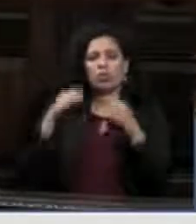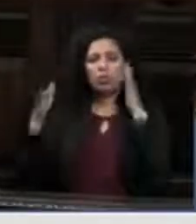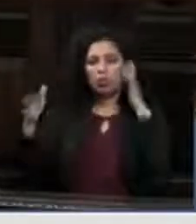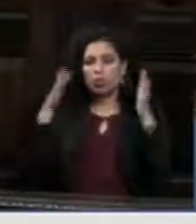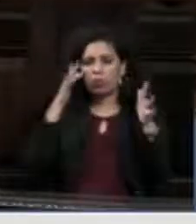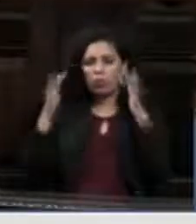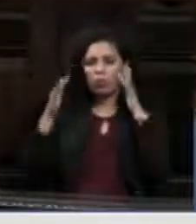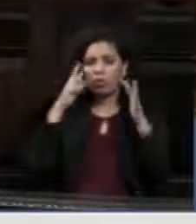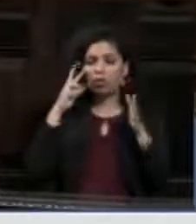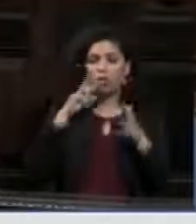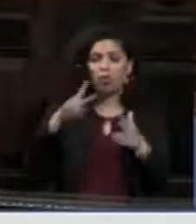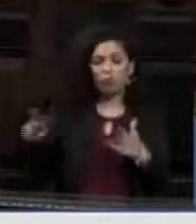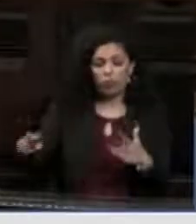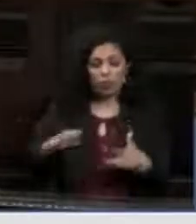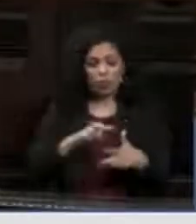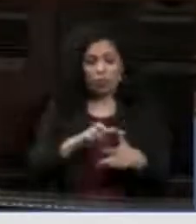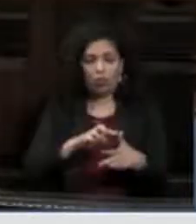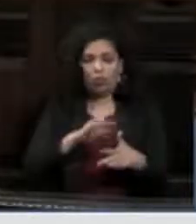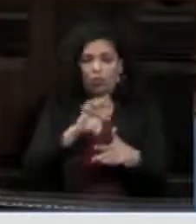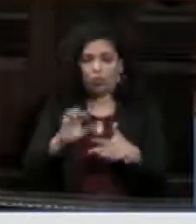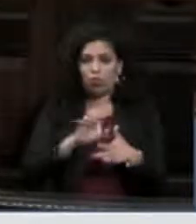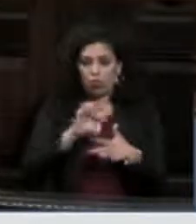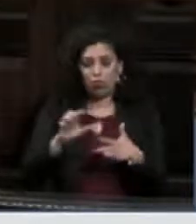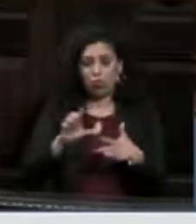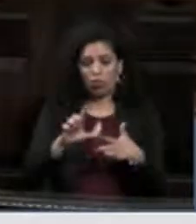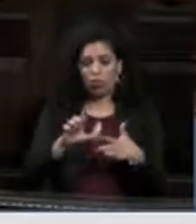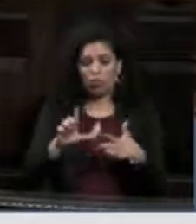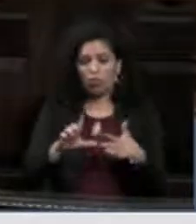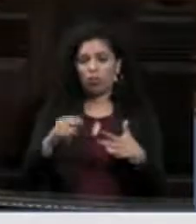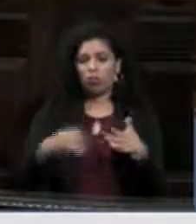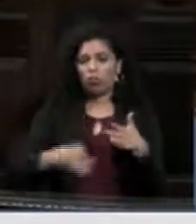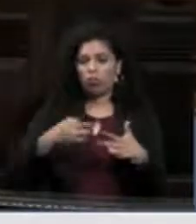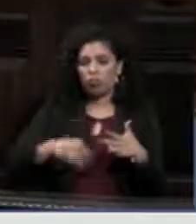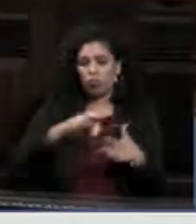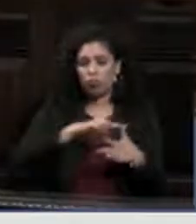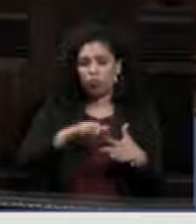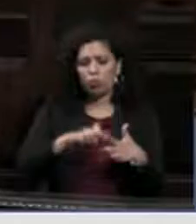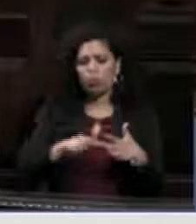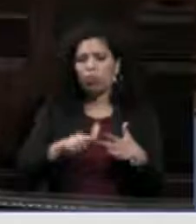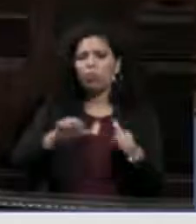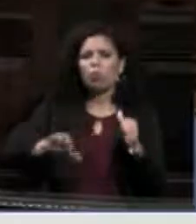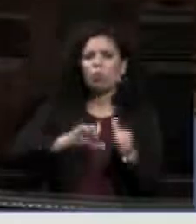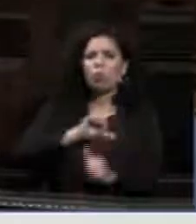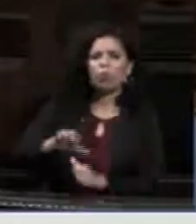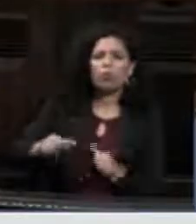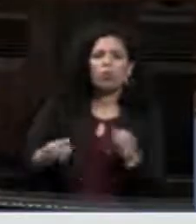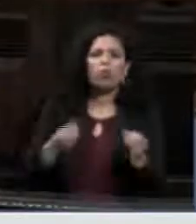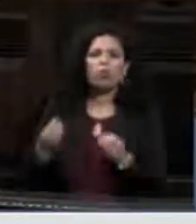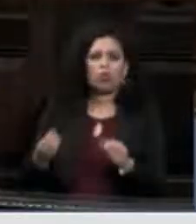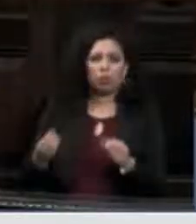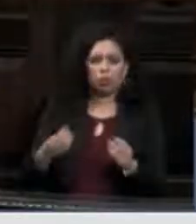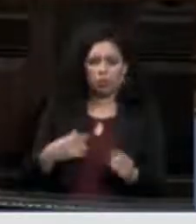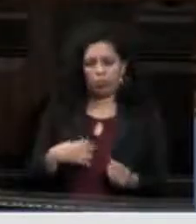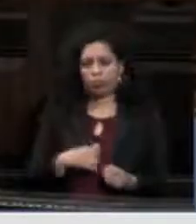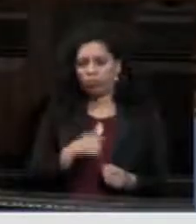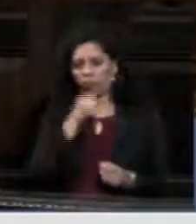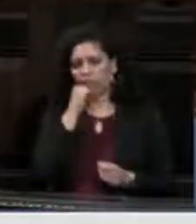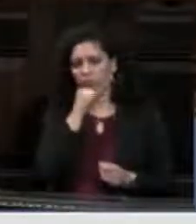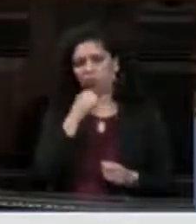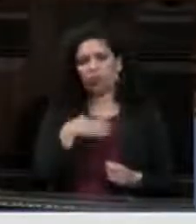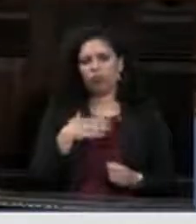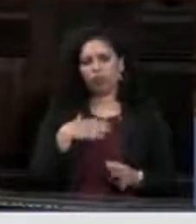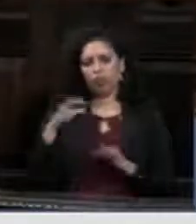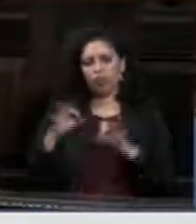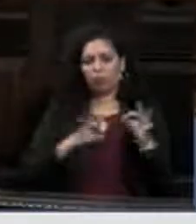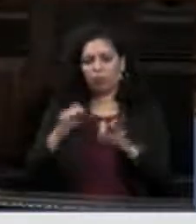ver onde é possível e necessário se enfrentar privilégios. Eu sou autor de um projeto de